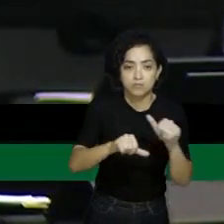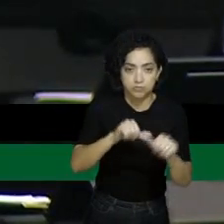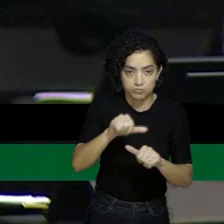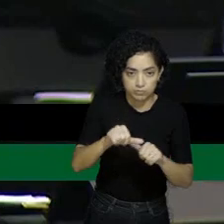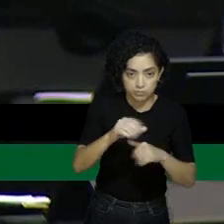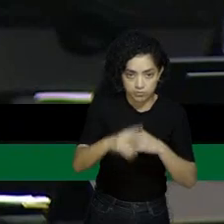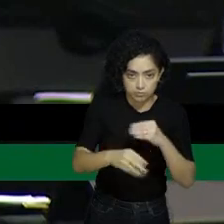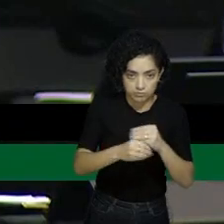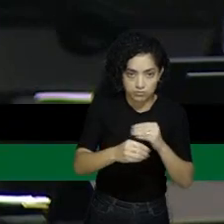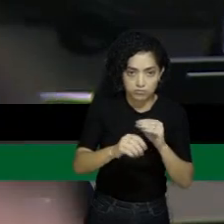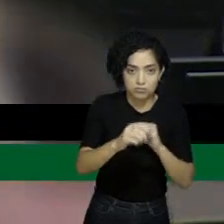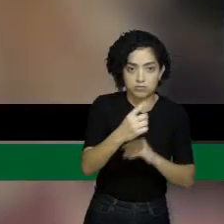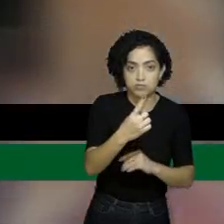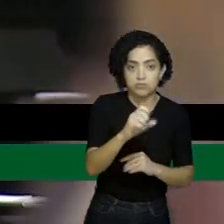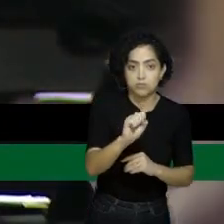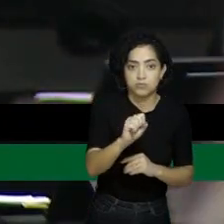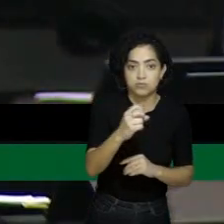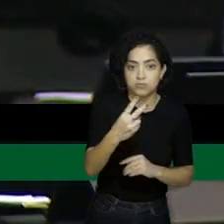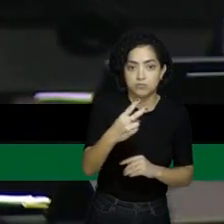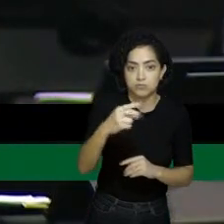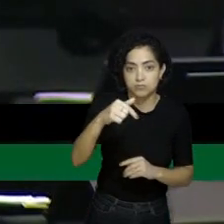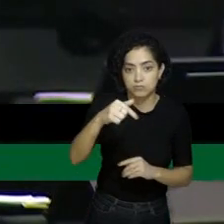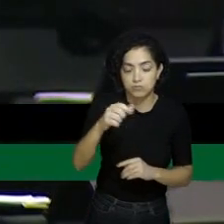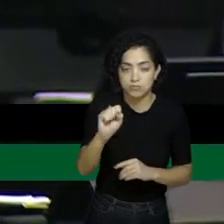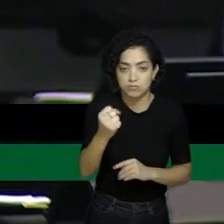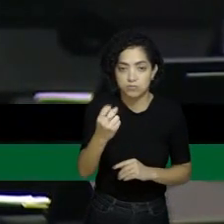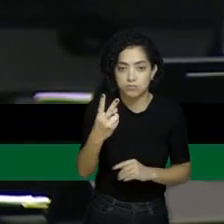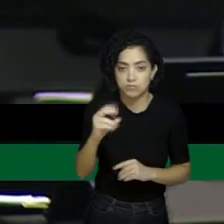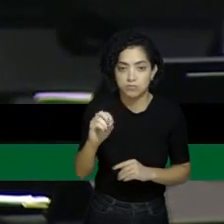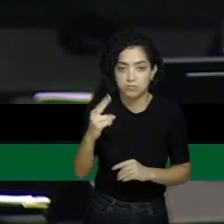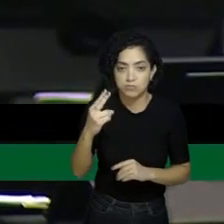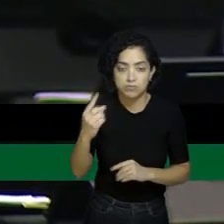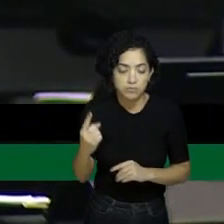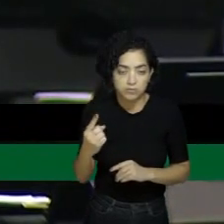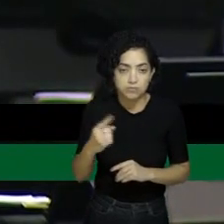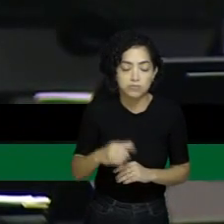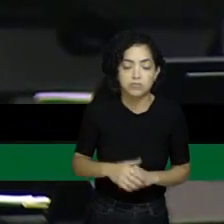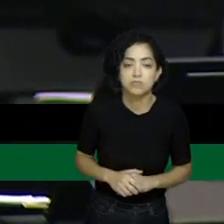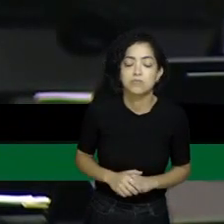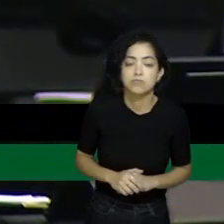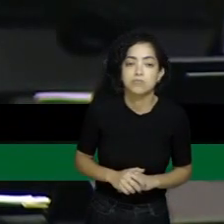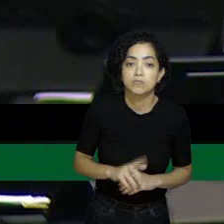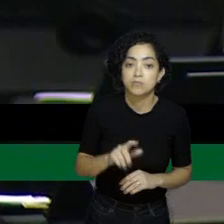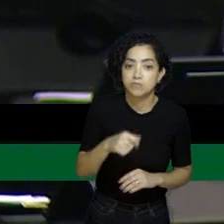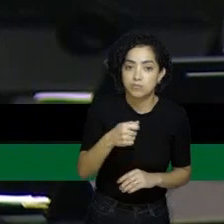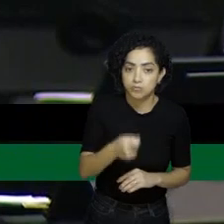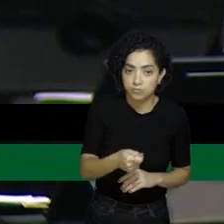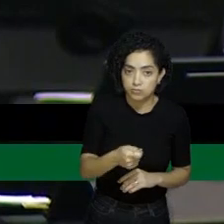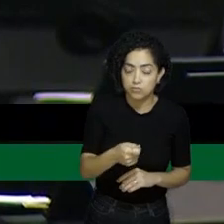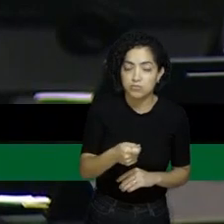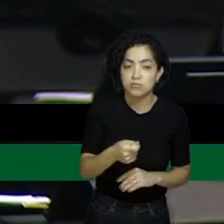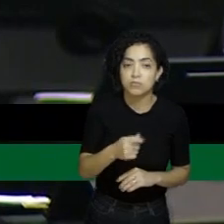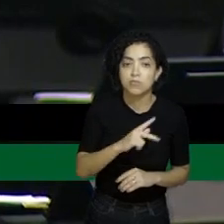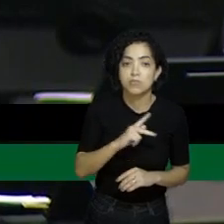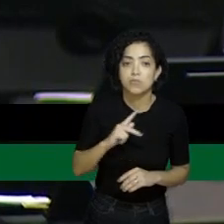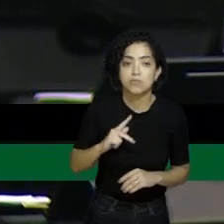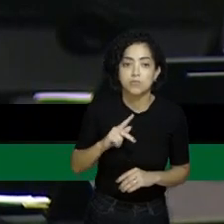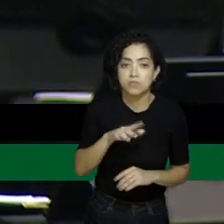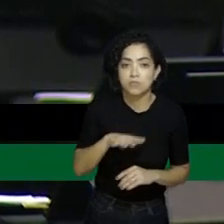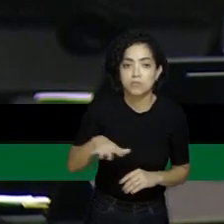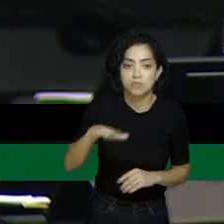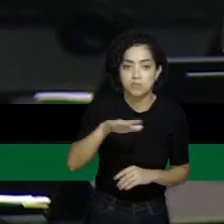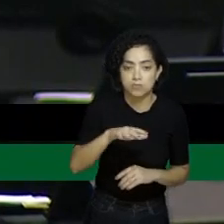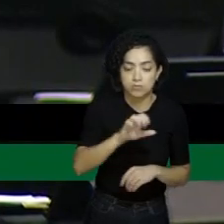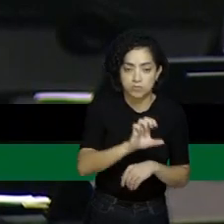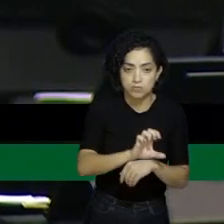lei 18.278 de 2021, que consolida os atos normativos que concedem o título de utilidade pública estadual no âmbito do Estado de